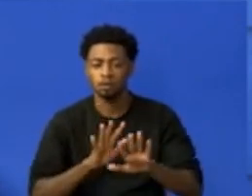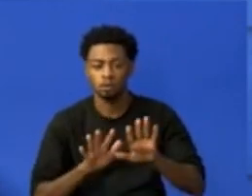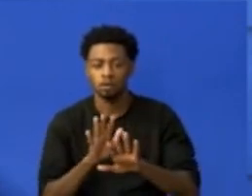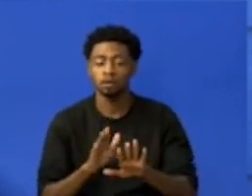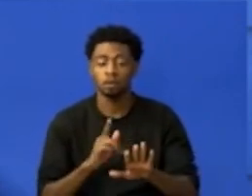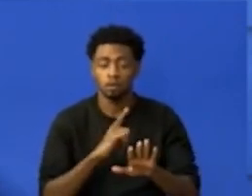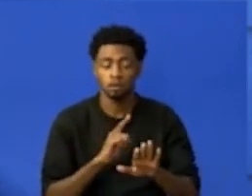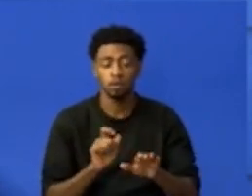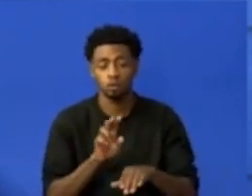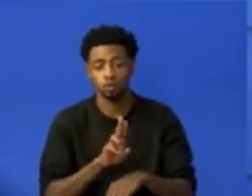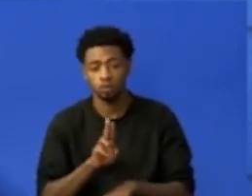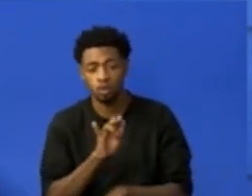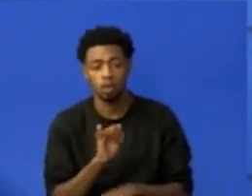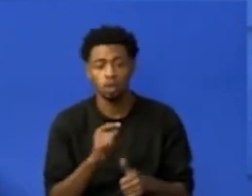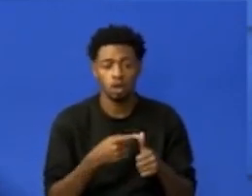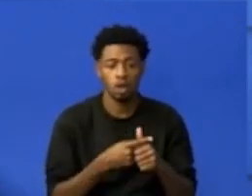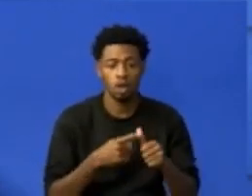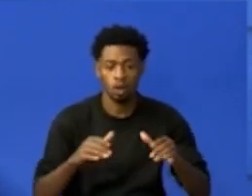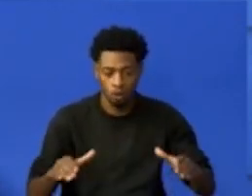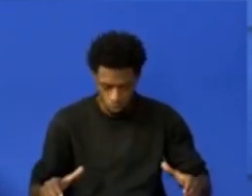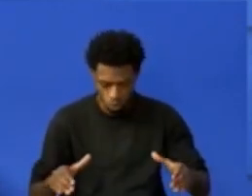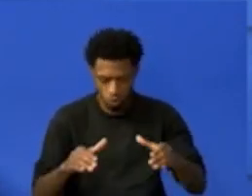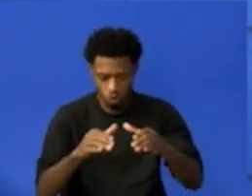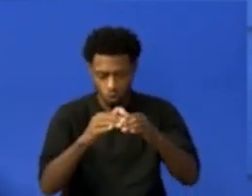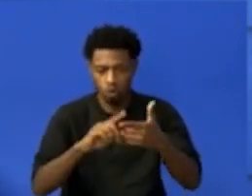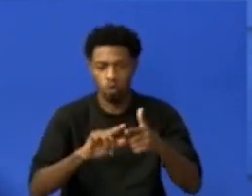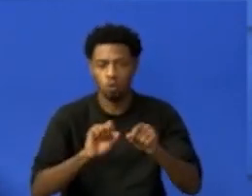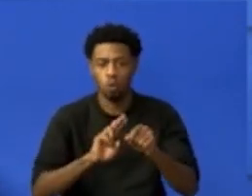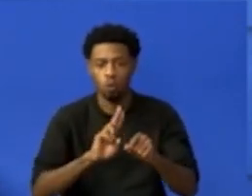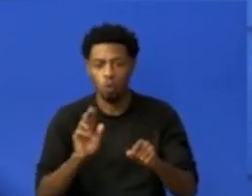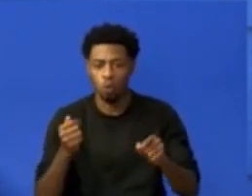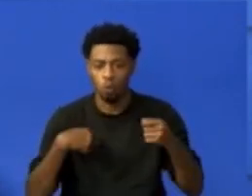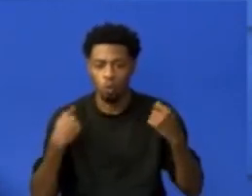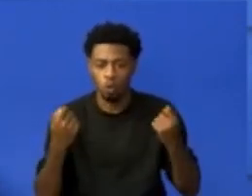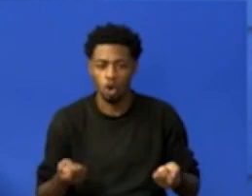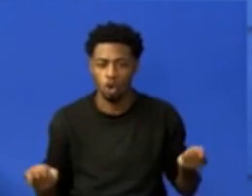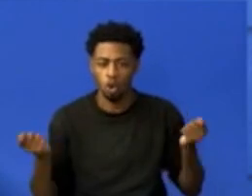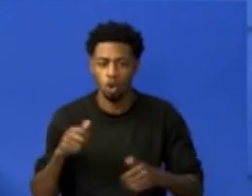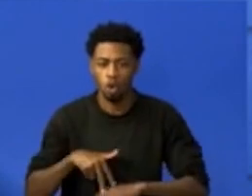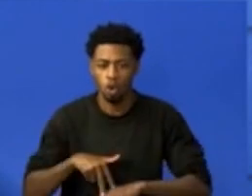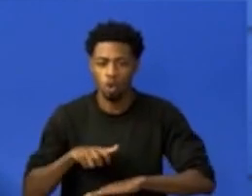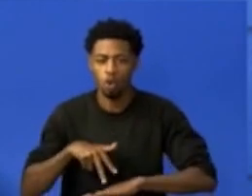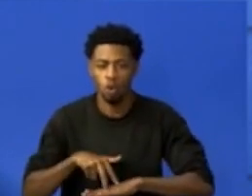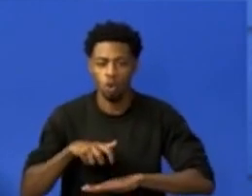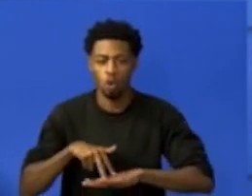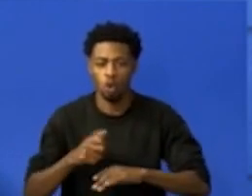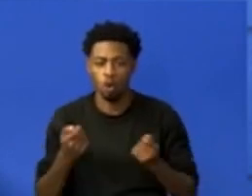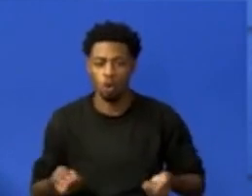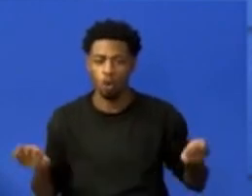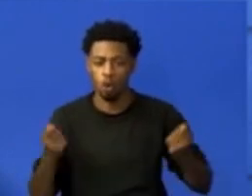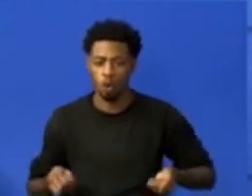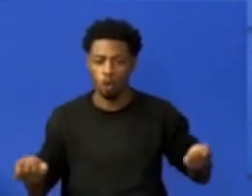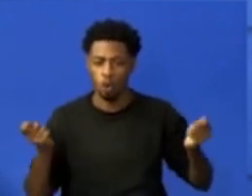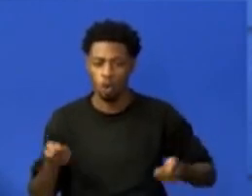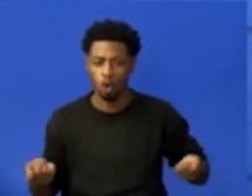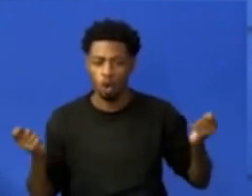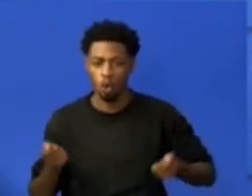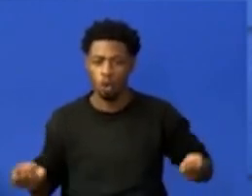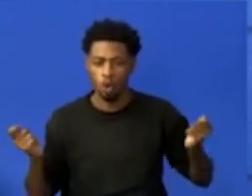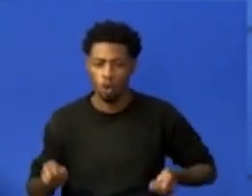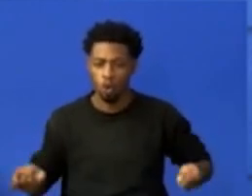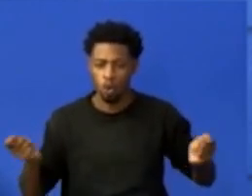Então, você pode utilizar cones, cordas, escadas de agilidade, bolas. Você pode